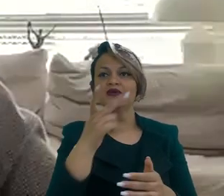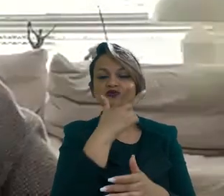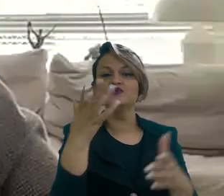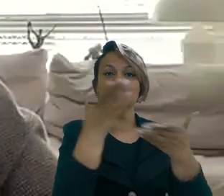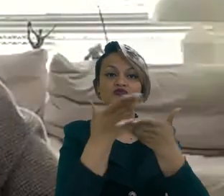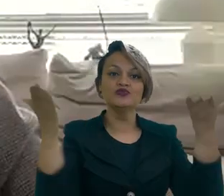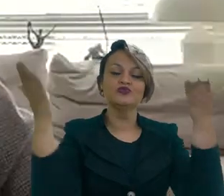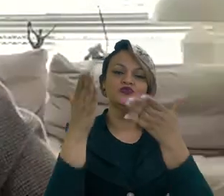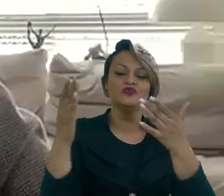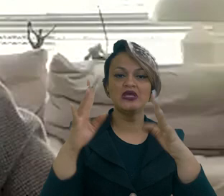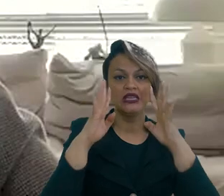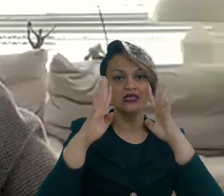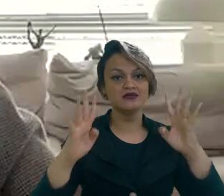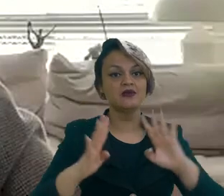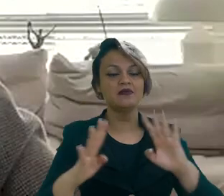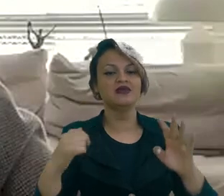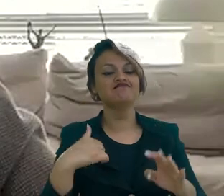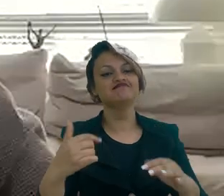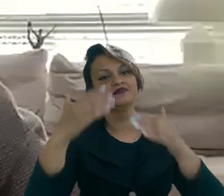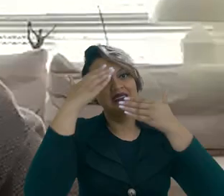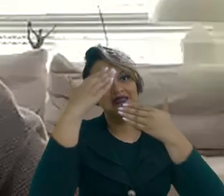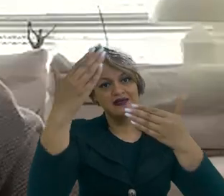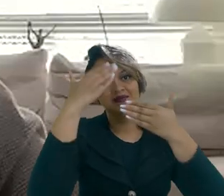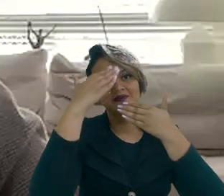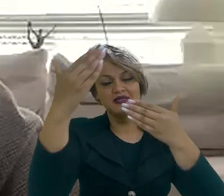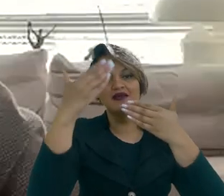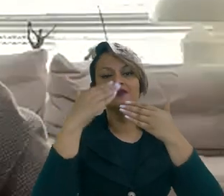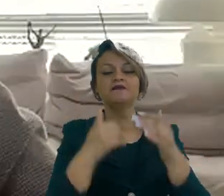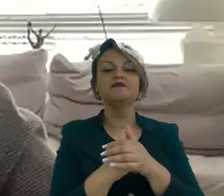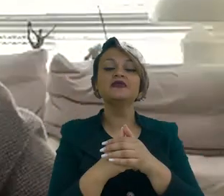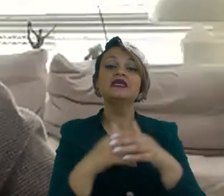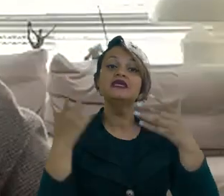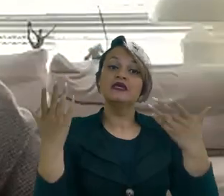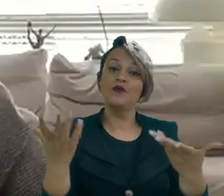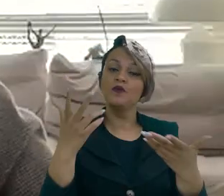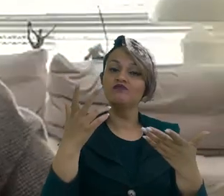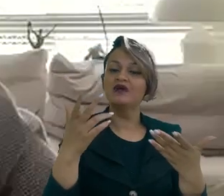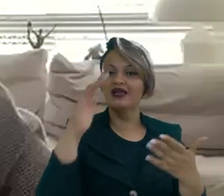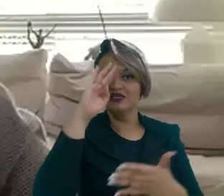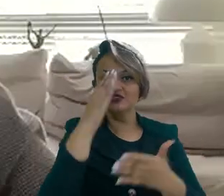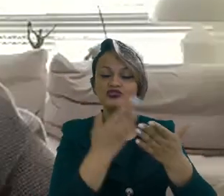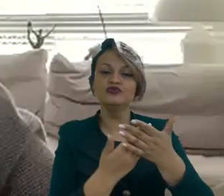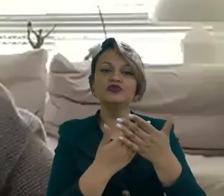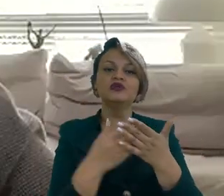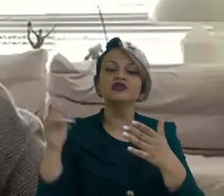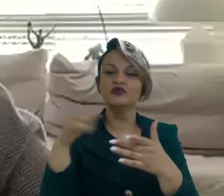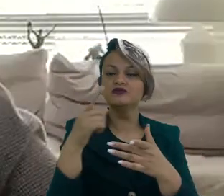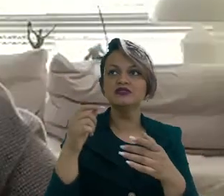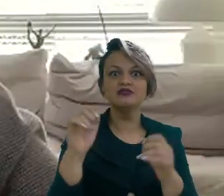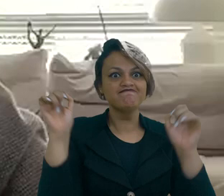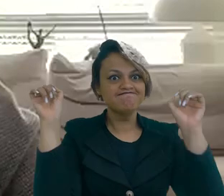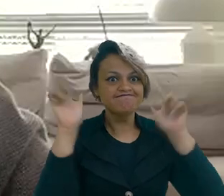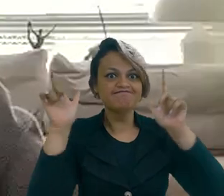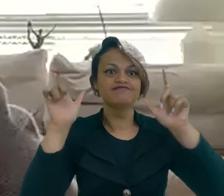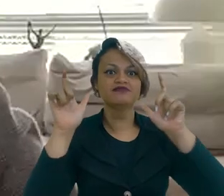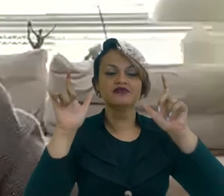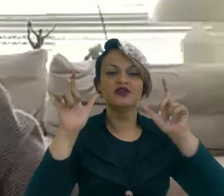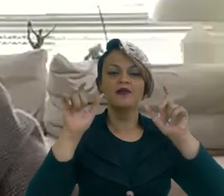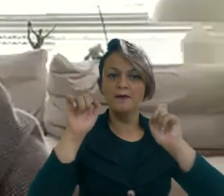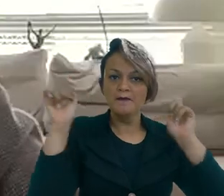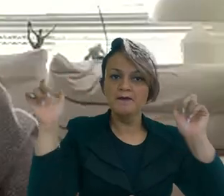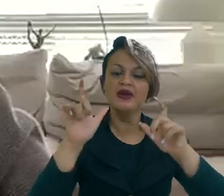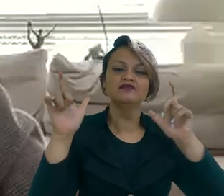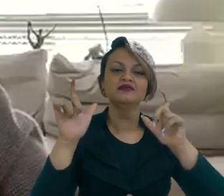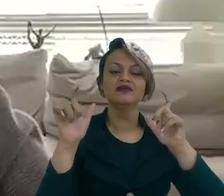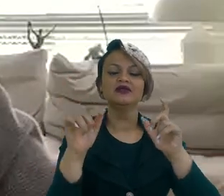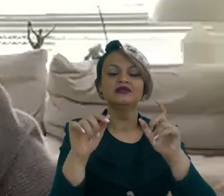presença a todos os que me ouvem eu agradeço e eu acho que nós devemos acender